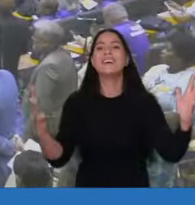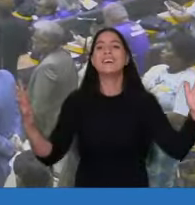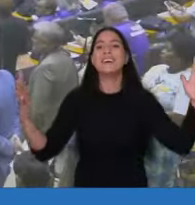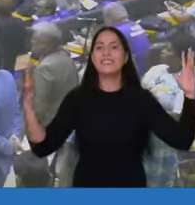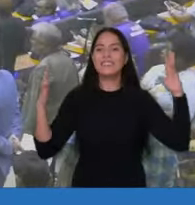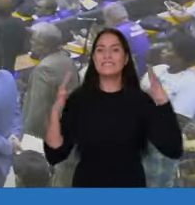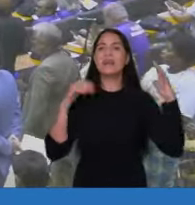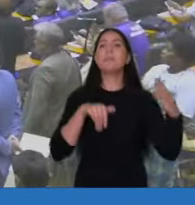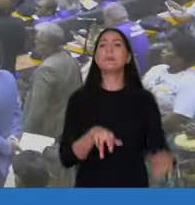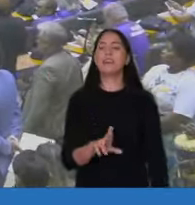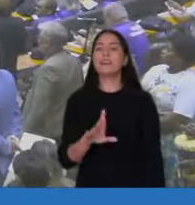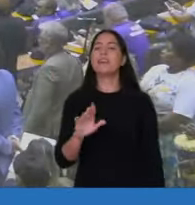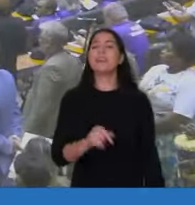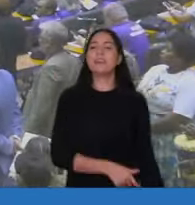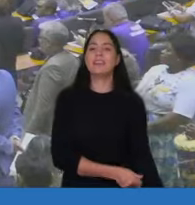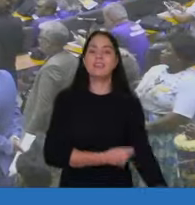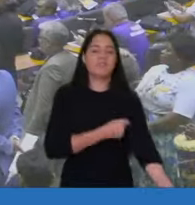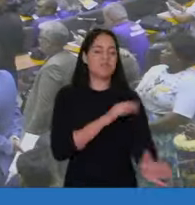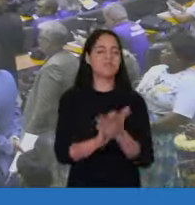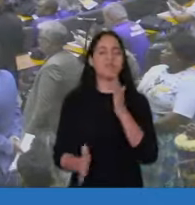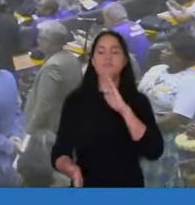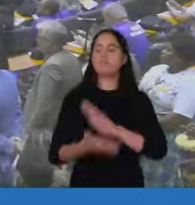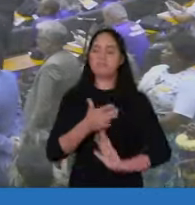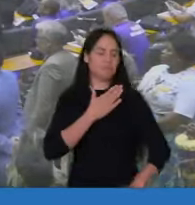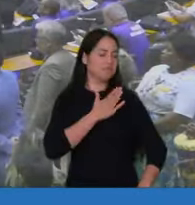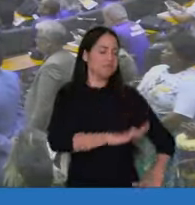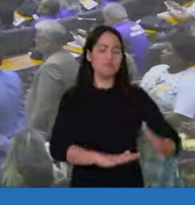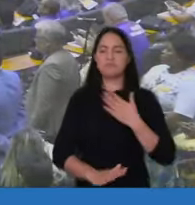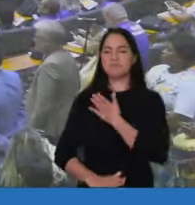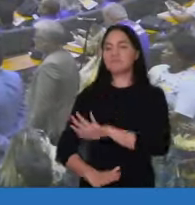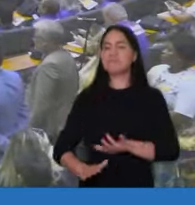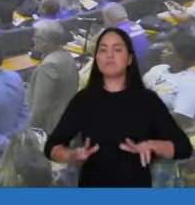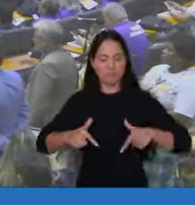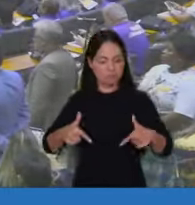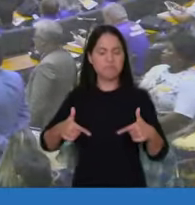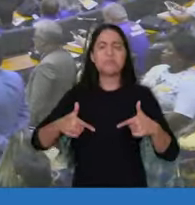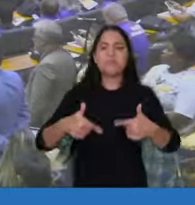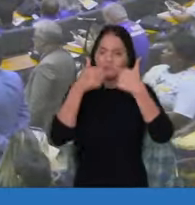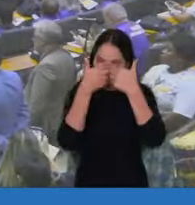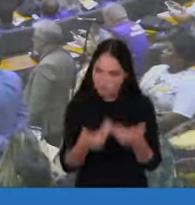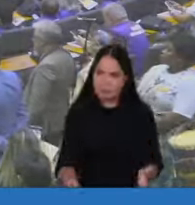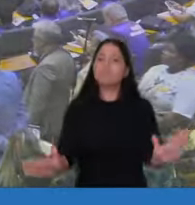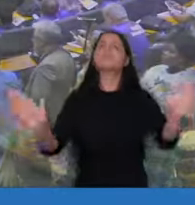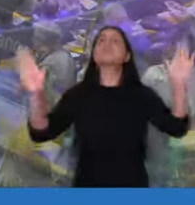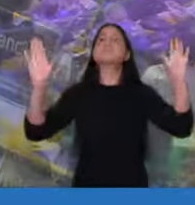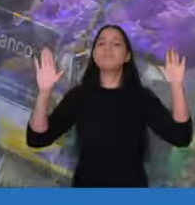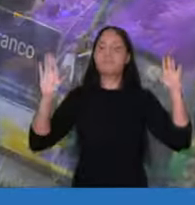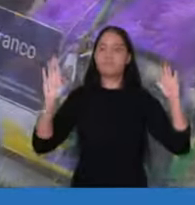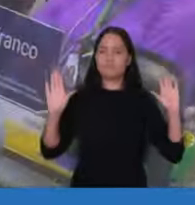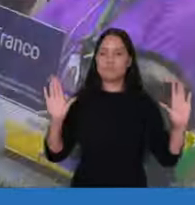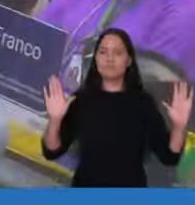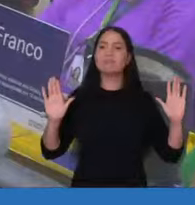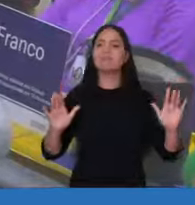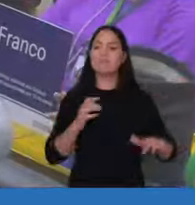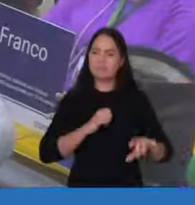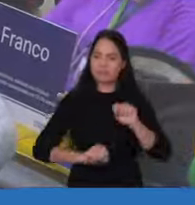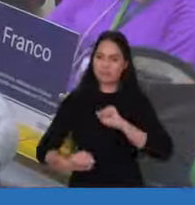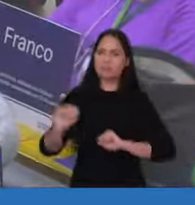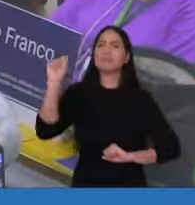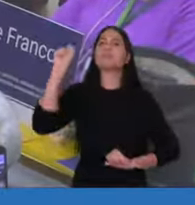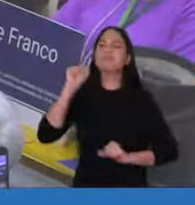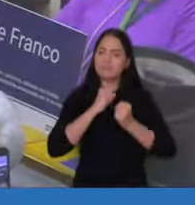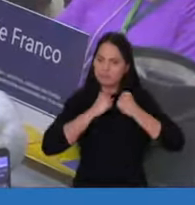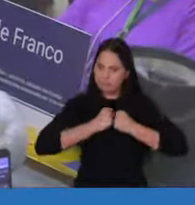Mangueira, tira a poeira dos porões ou abre alas pros teus heróis dos